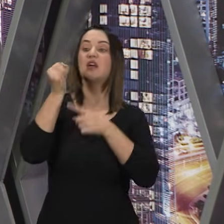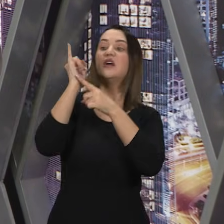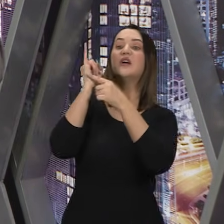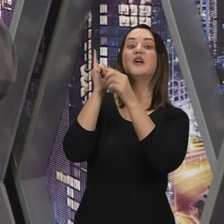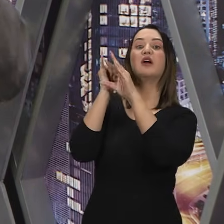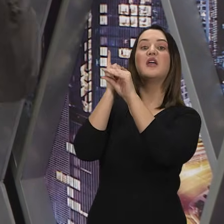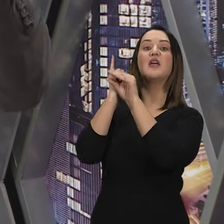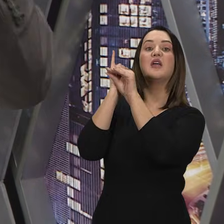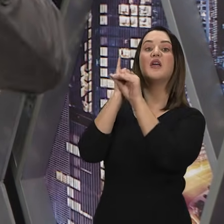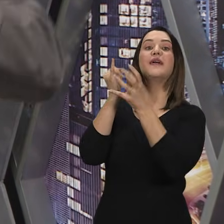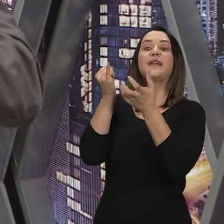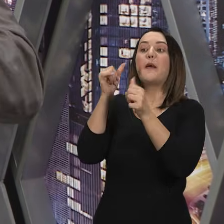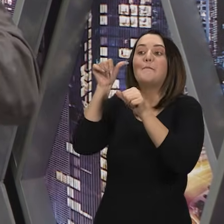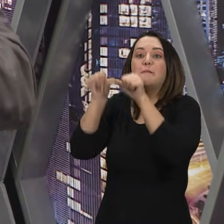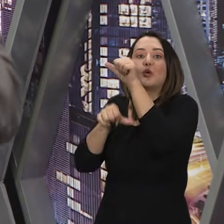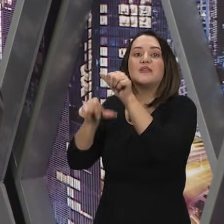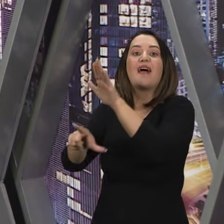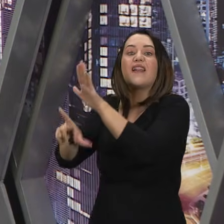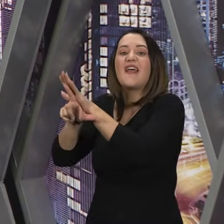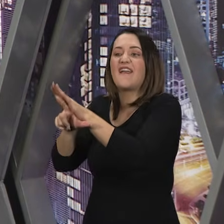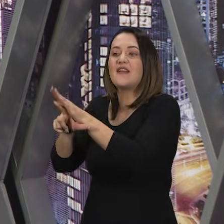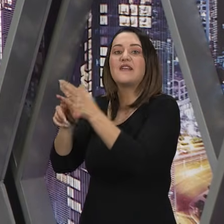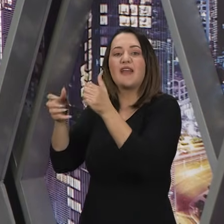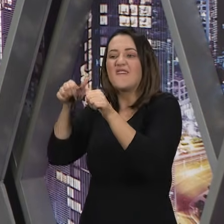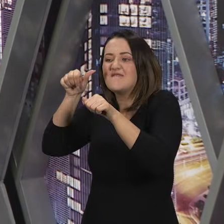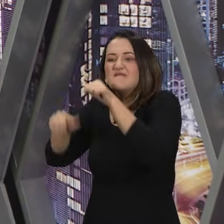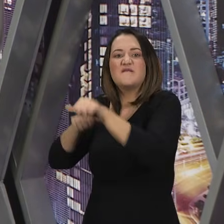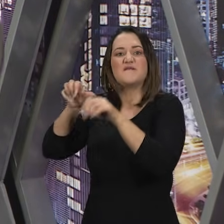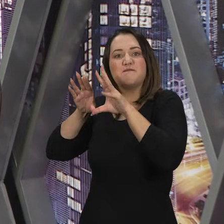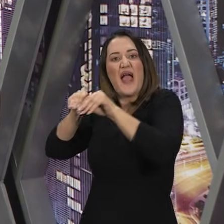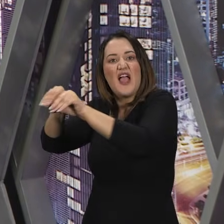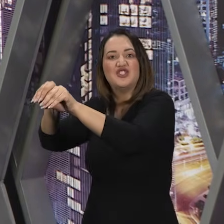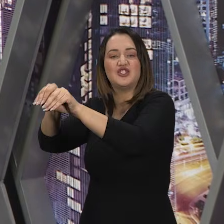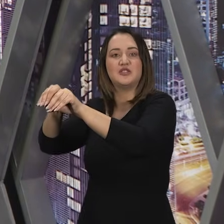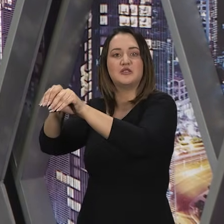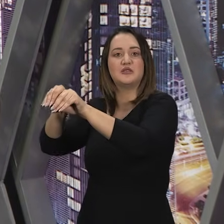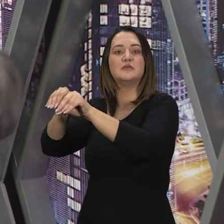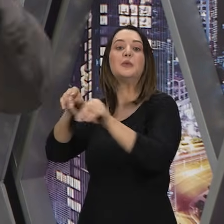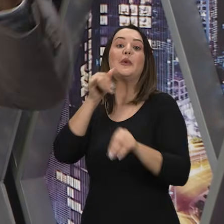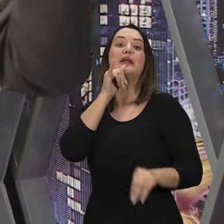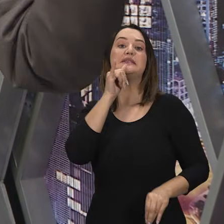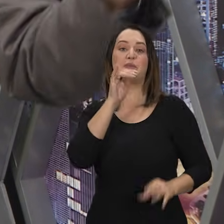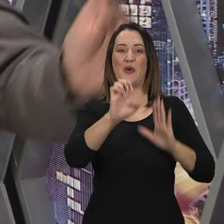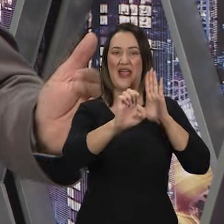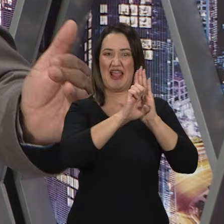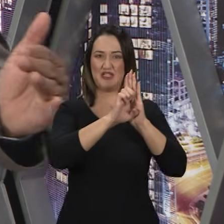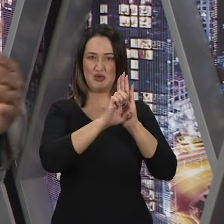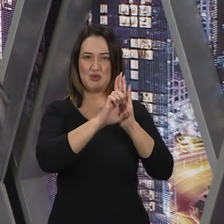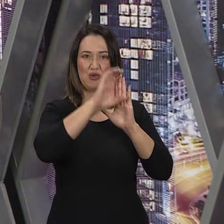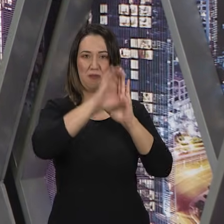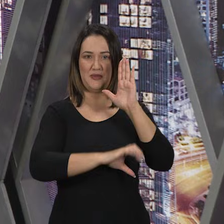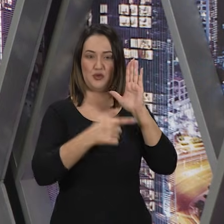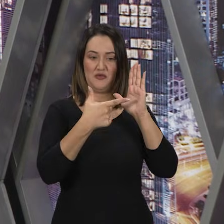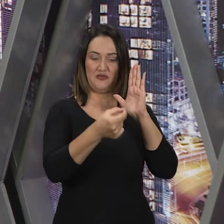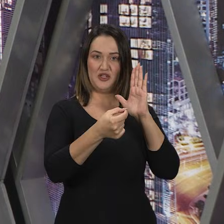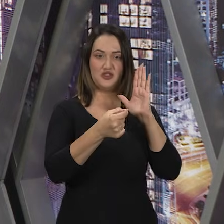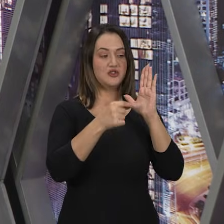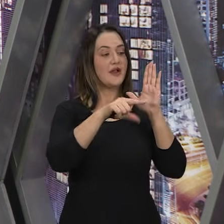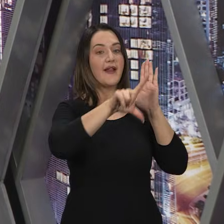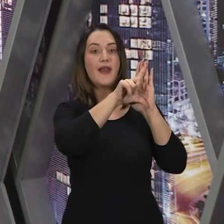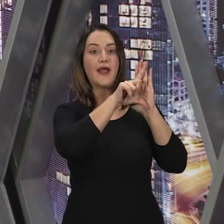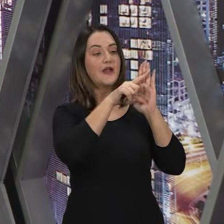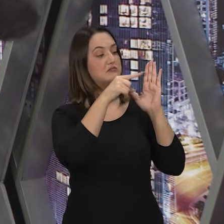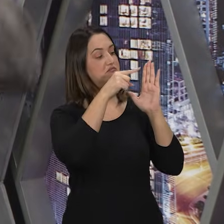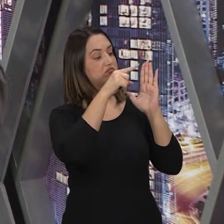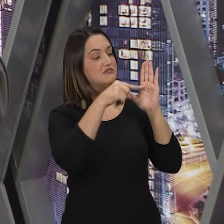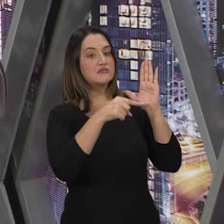fala que eles mudariam os tempos e a lei. Se você pegar a lei de Deus, os 10 mandamentos, que estão lá em Êxodo 20, você vai ver que a lei de